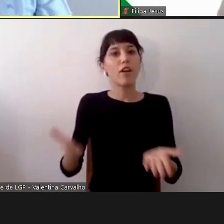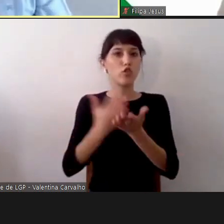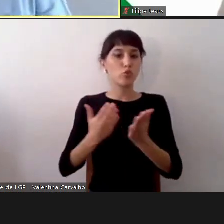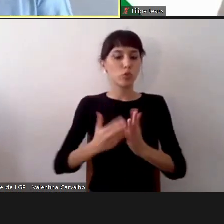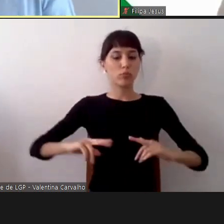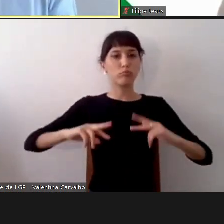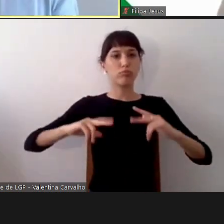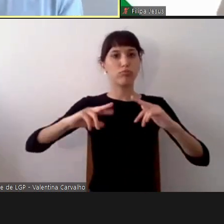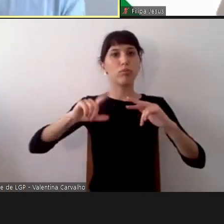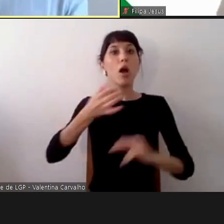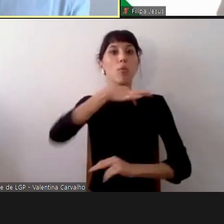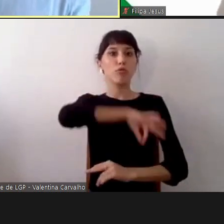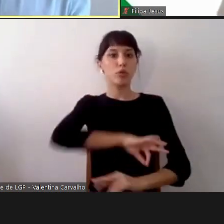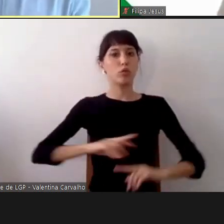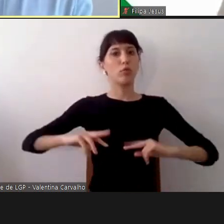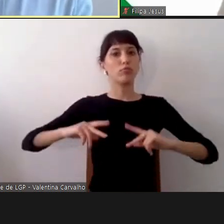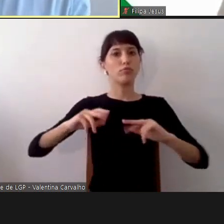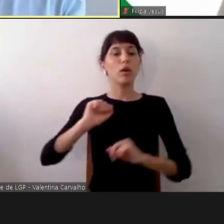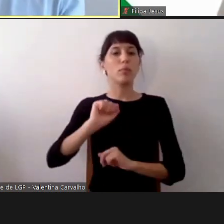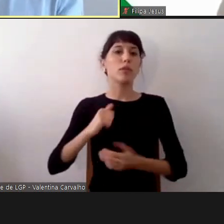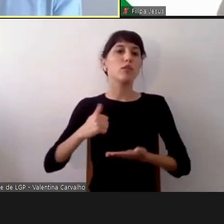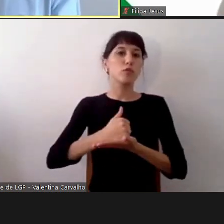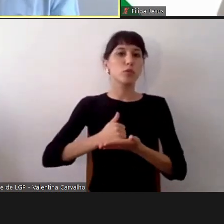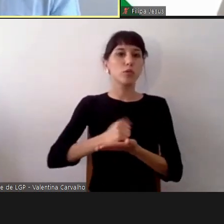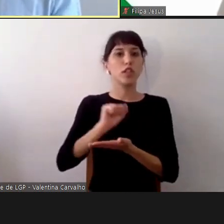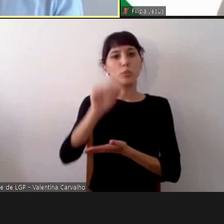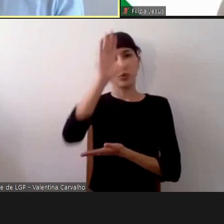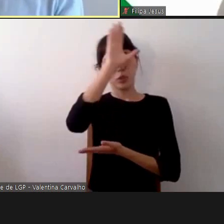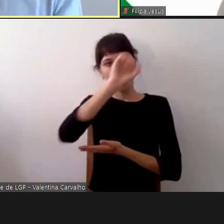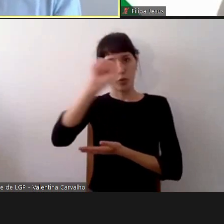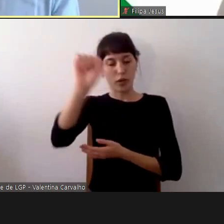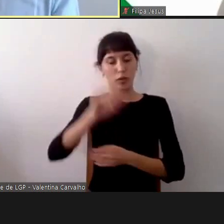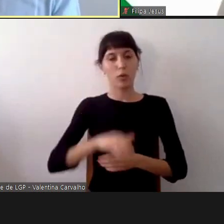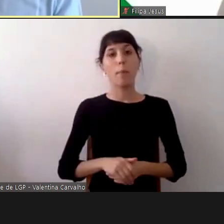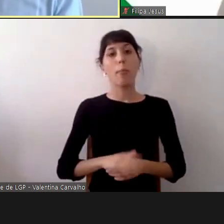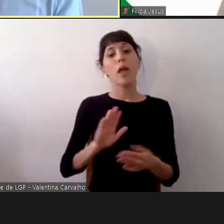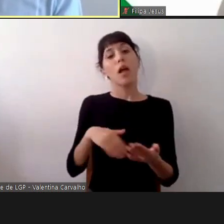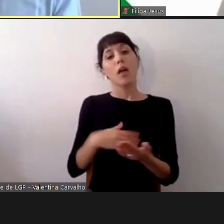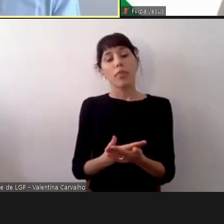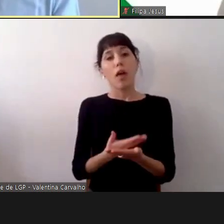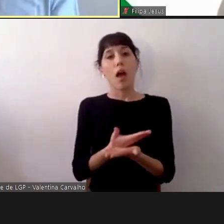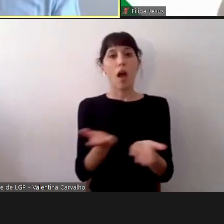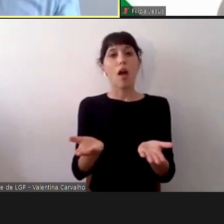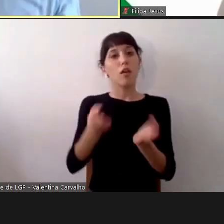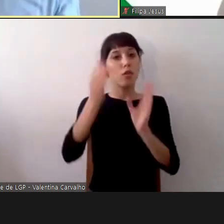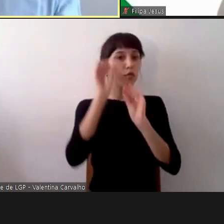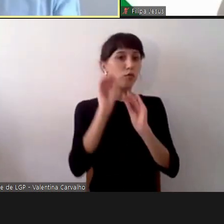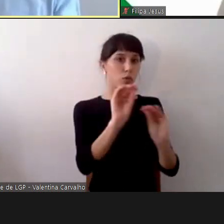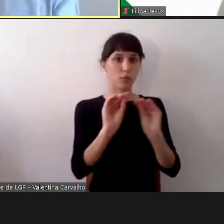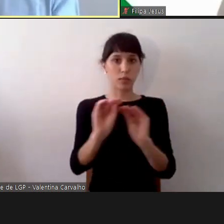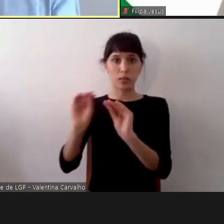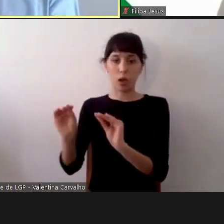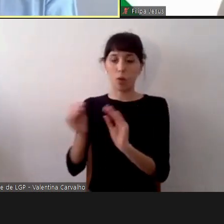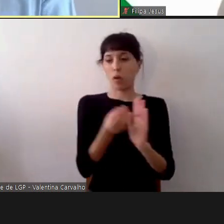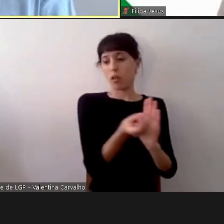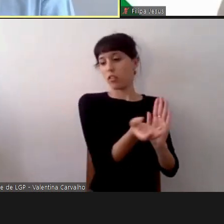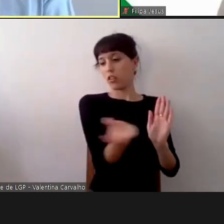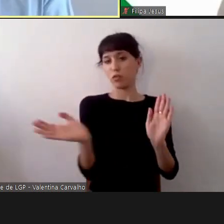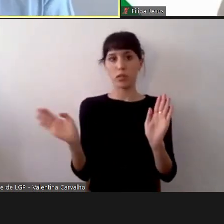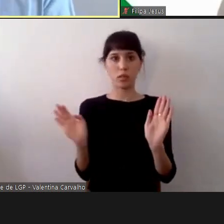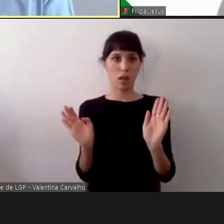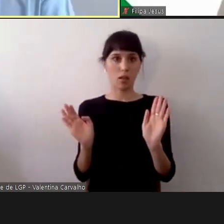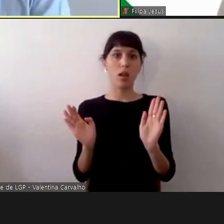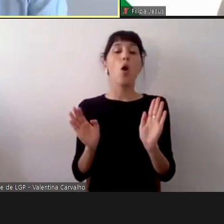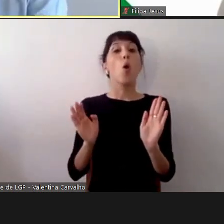da administração pública, disponibilizar de alguma forma a oferta formativa transversal ou específica,